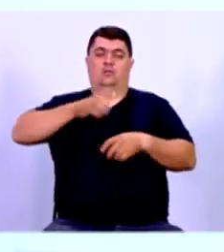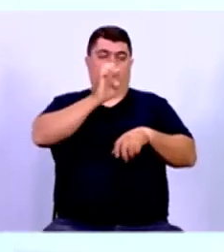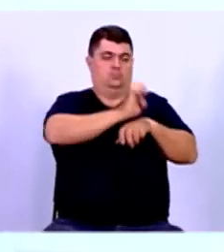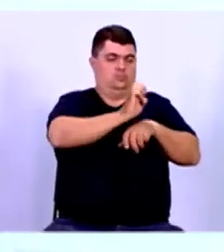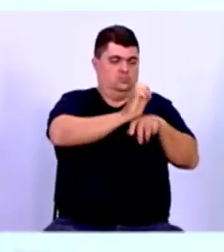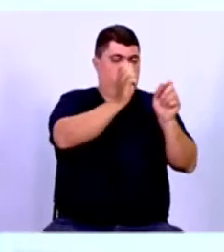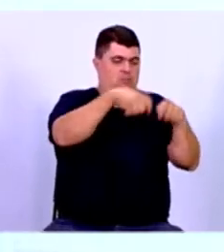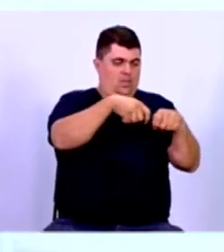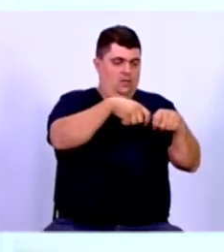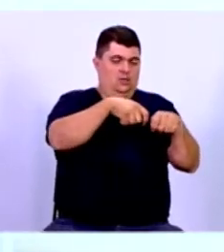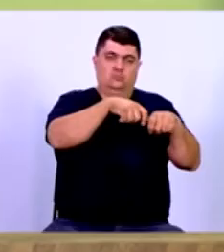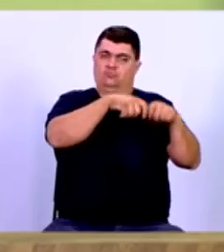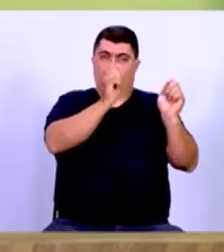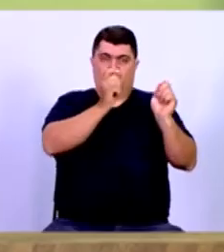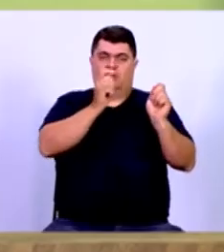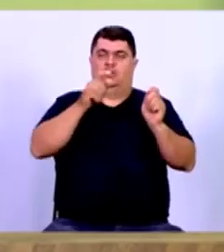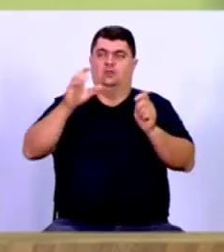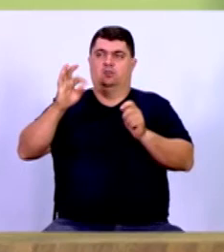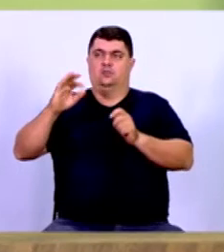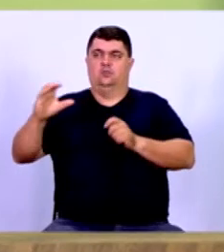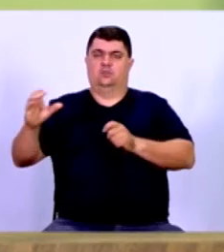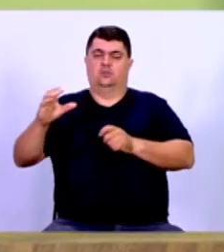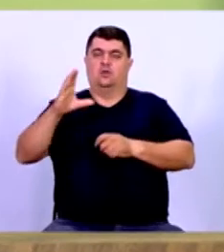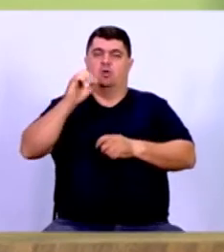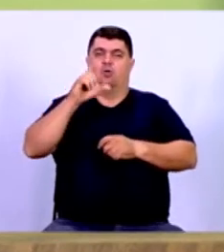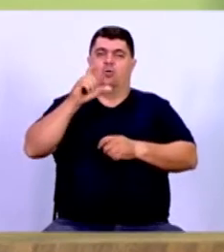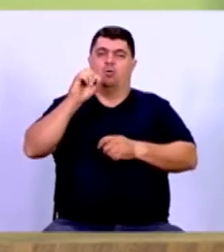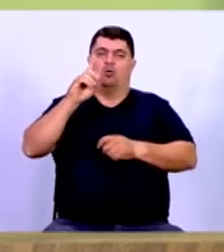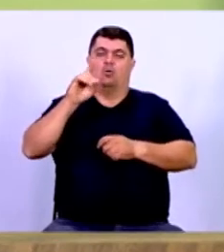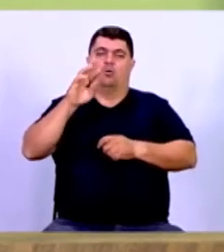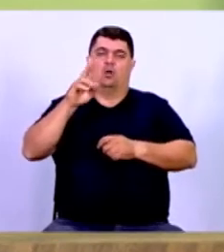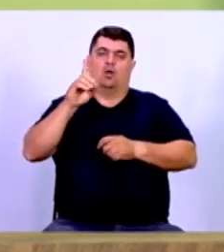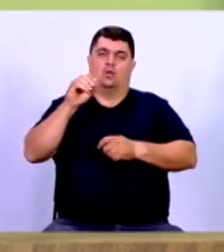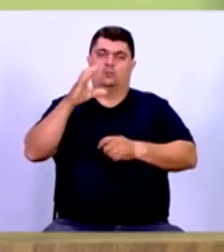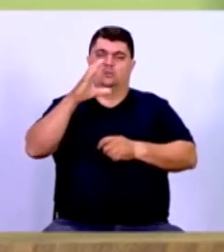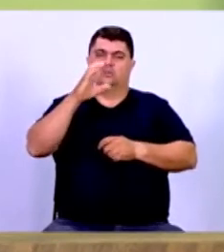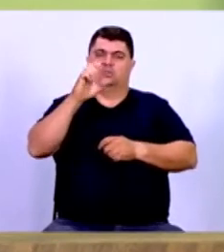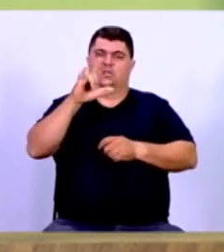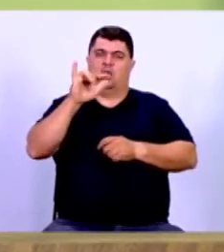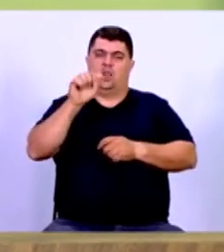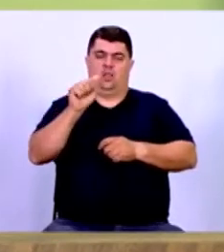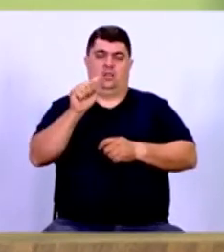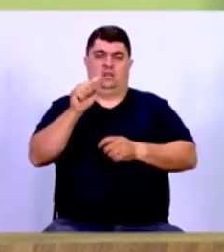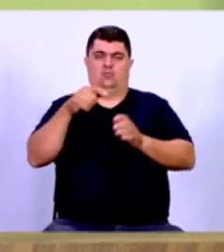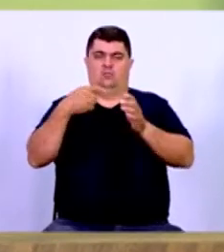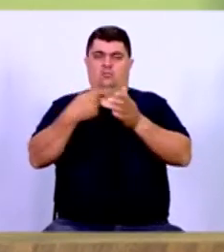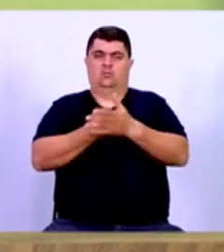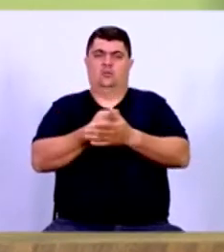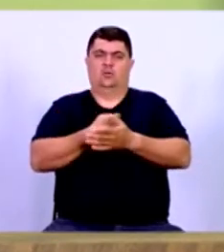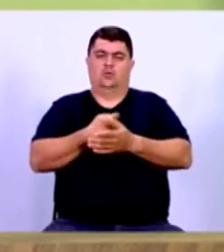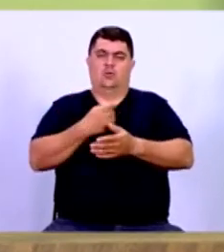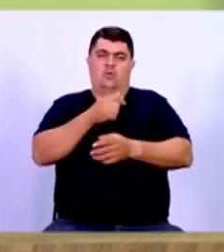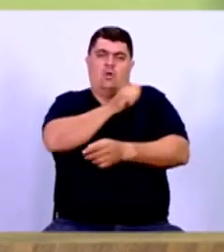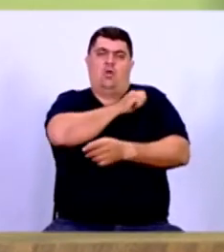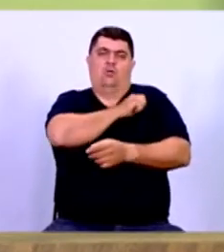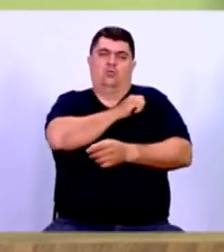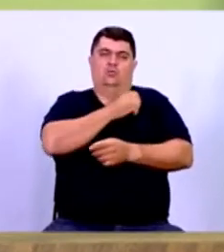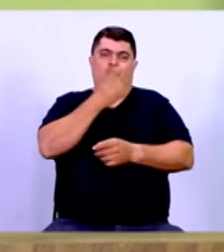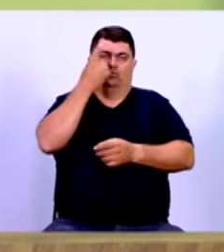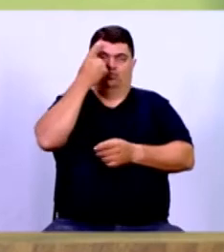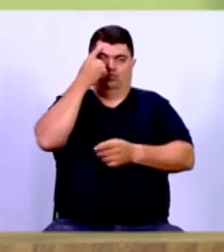TCC. A Célia, lá de Colorado, ela pergunta o seguinte: o aluno só estuda uma vez por semana, no caso